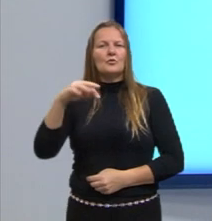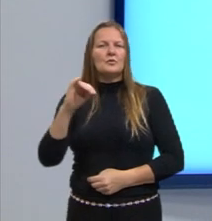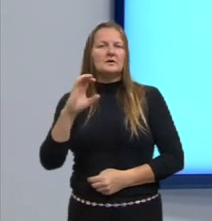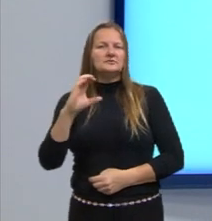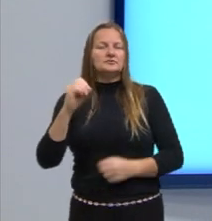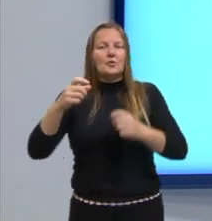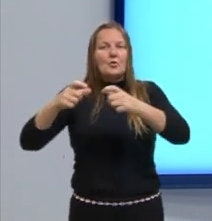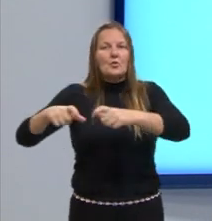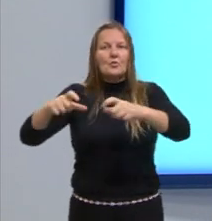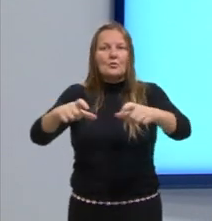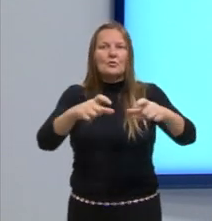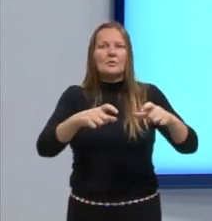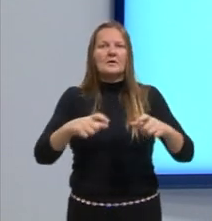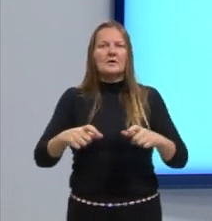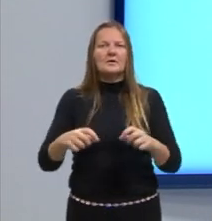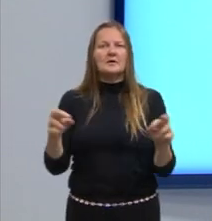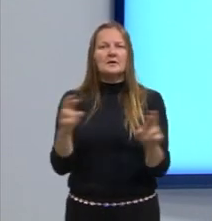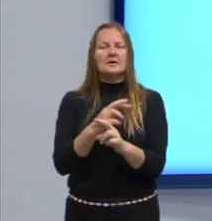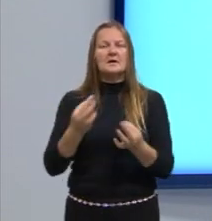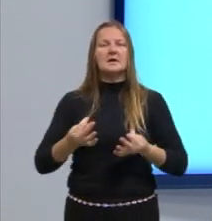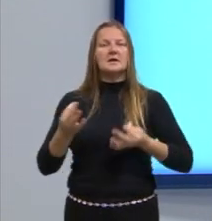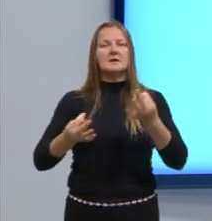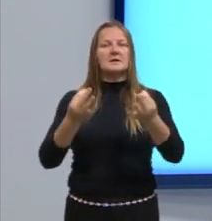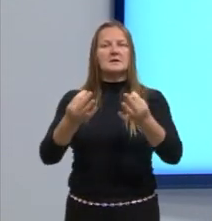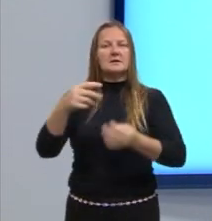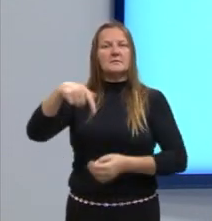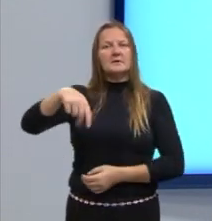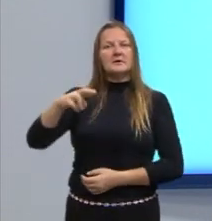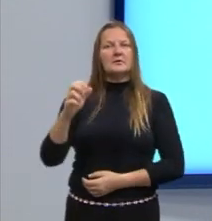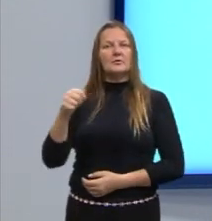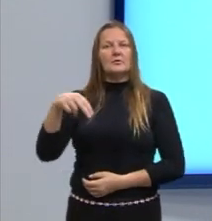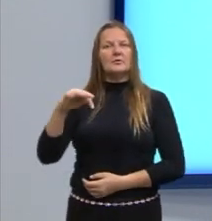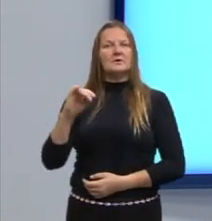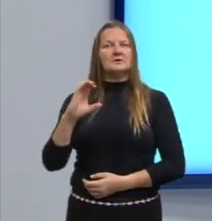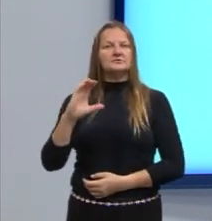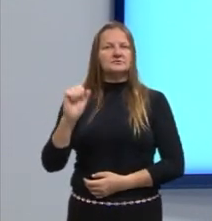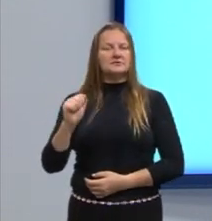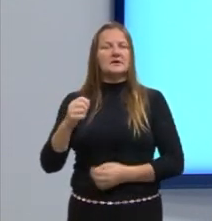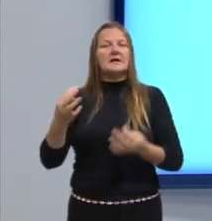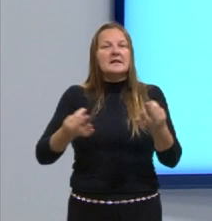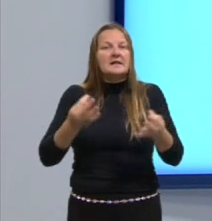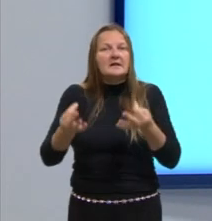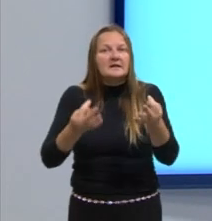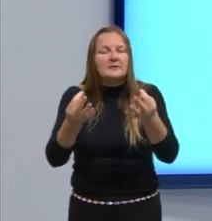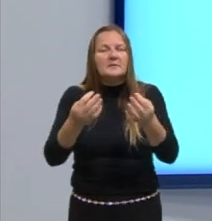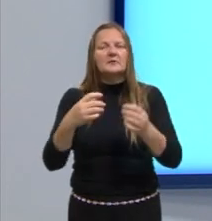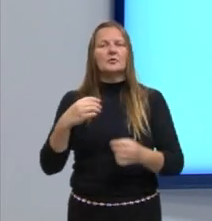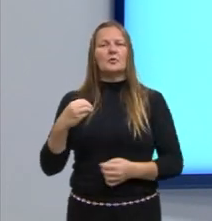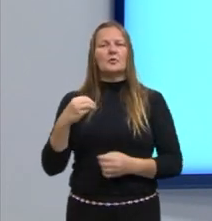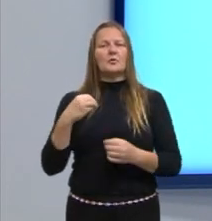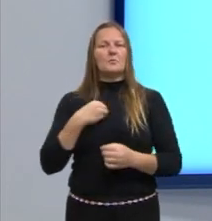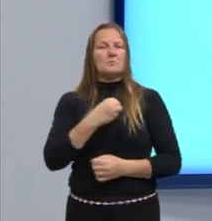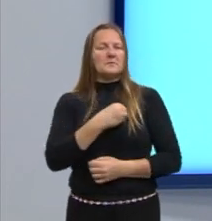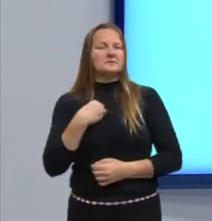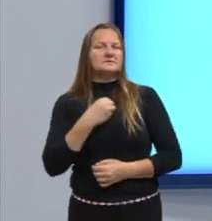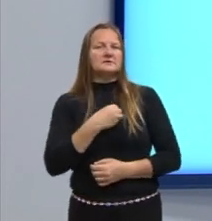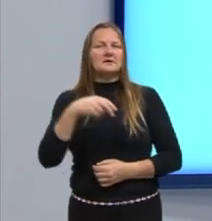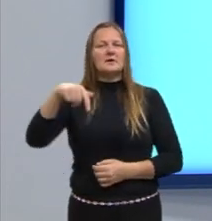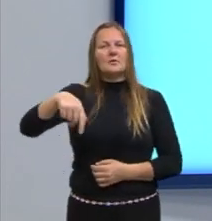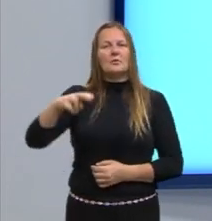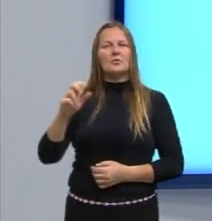né Falando em terapia quântica por exemplo vários tratamentos né a medicina quântica por exemplo